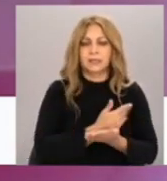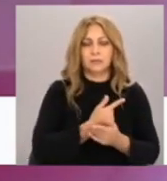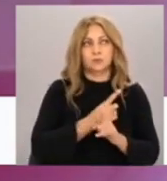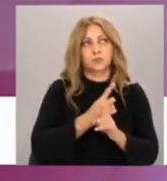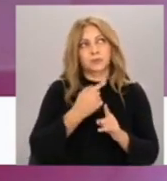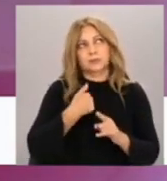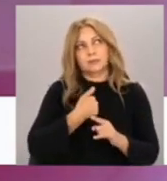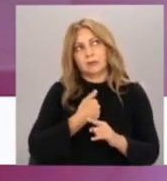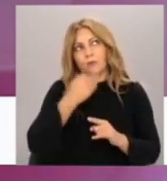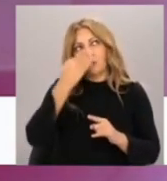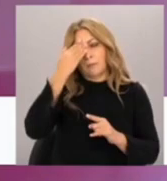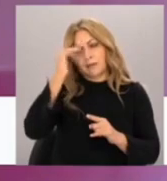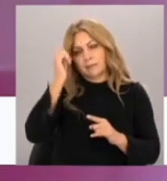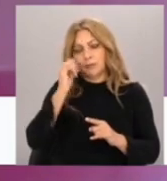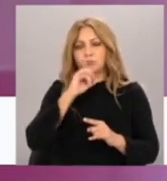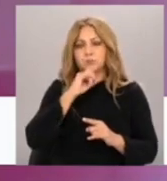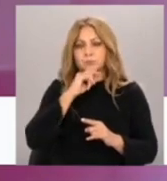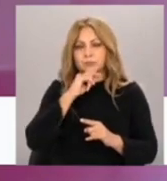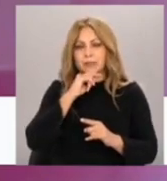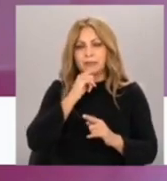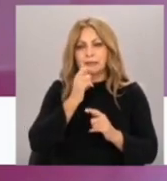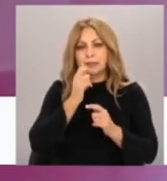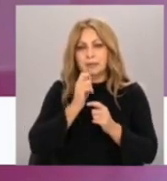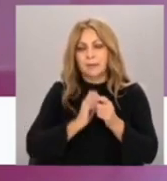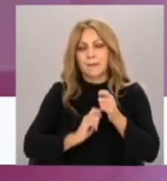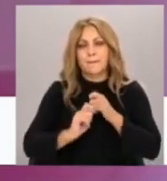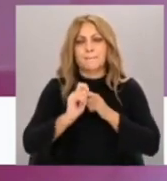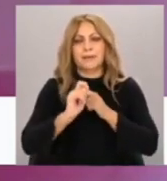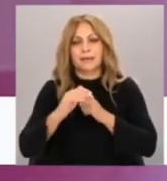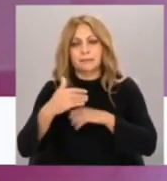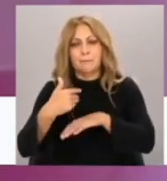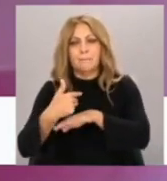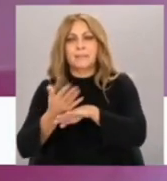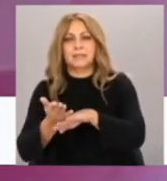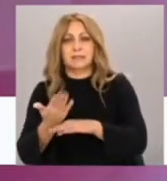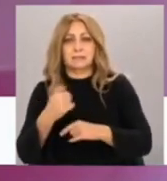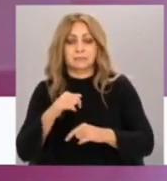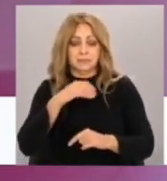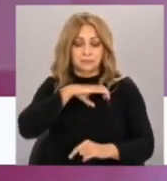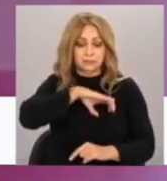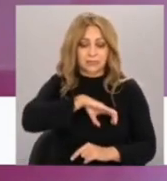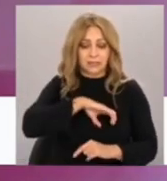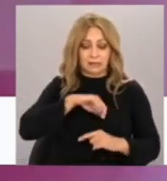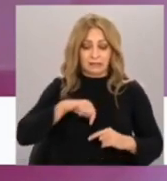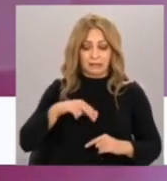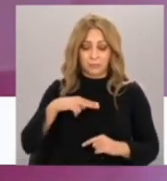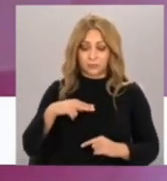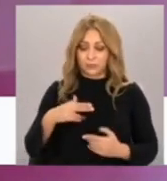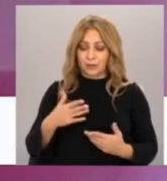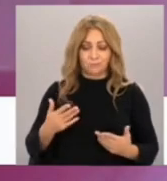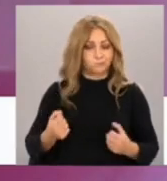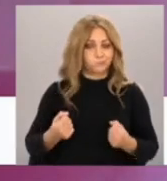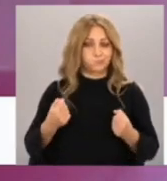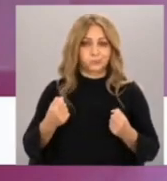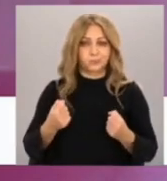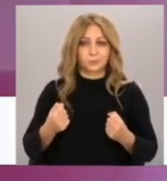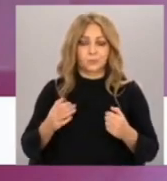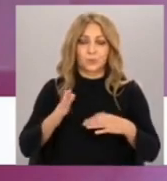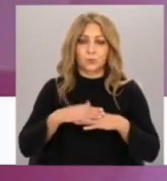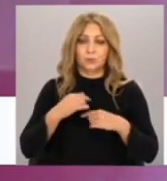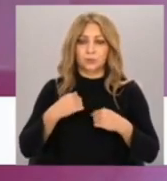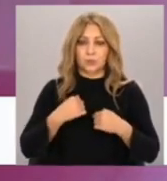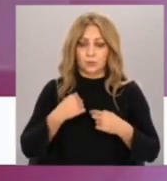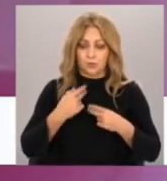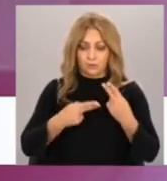de possibilidade da capacidade de pagamento que os salários médios em Portugal não justifica o estado foi nossa decisão Em primeira